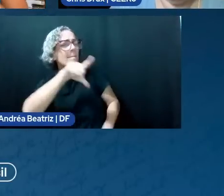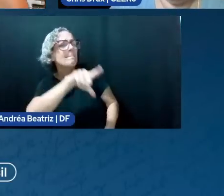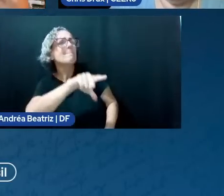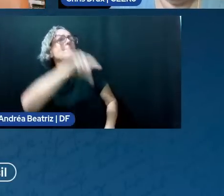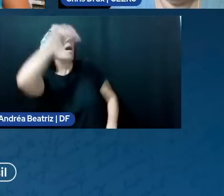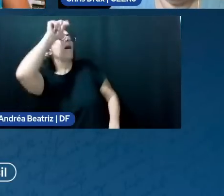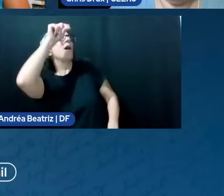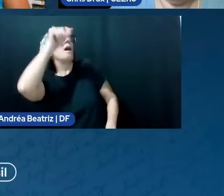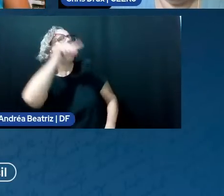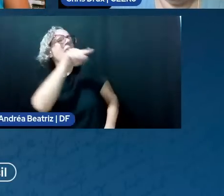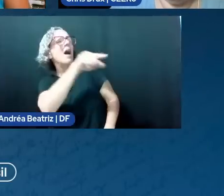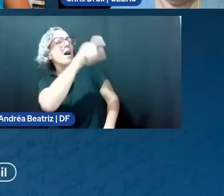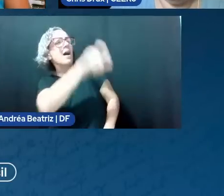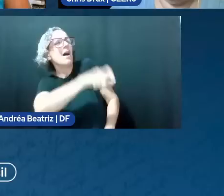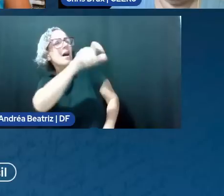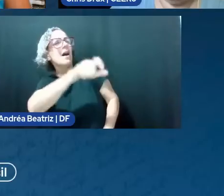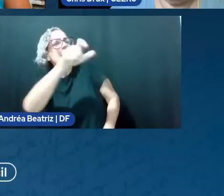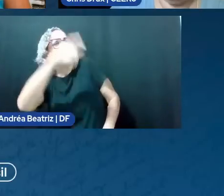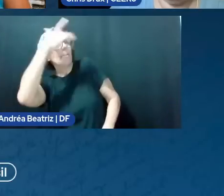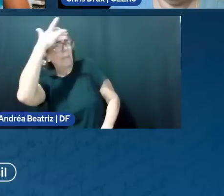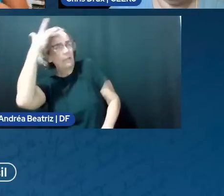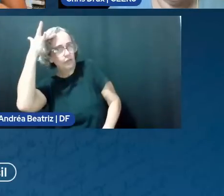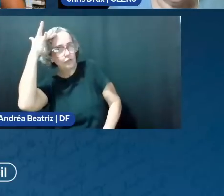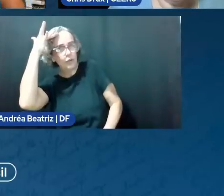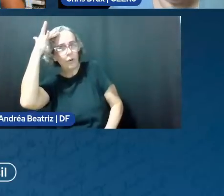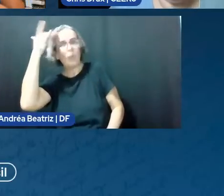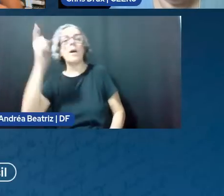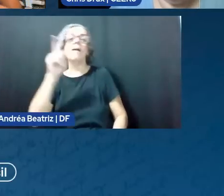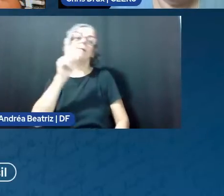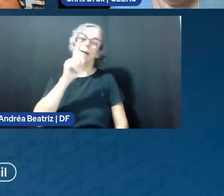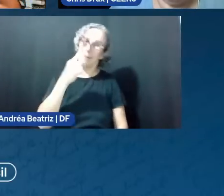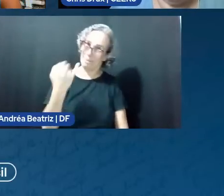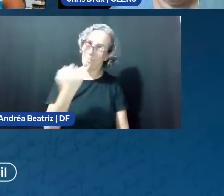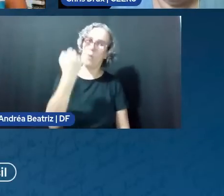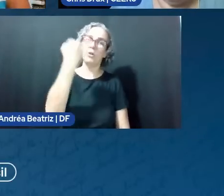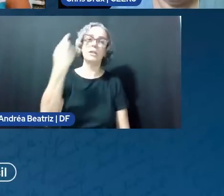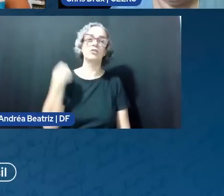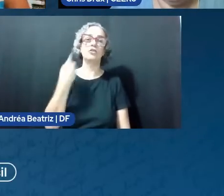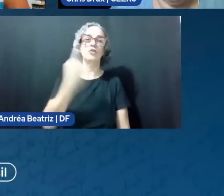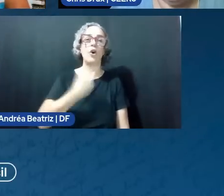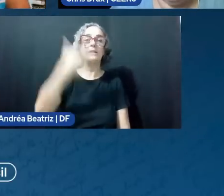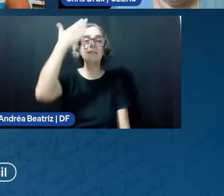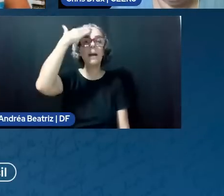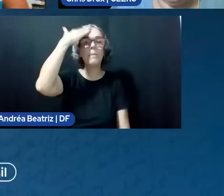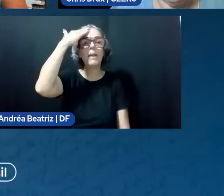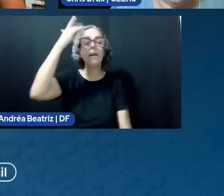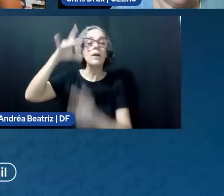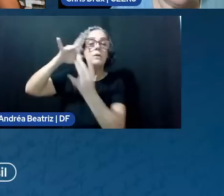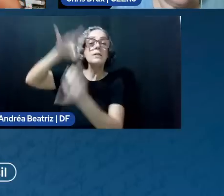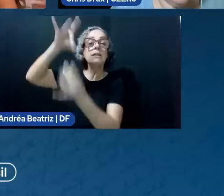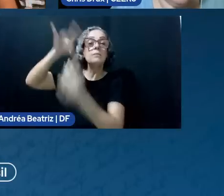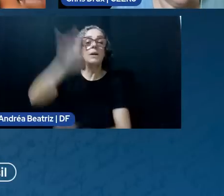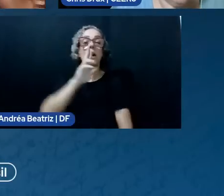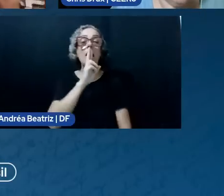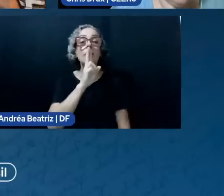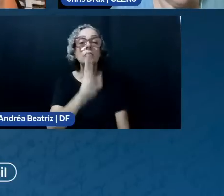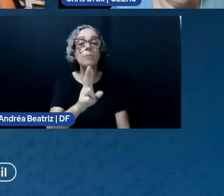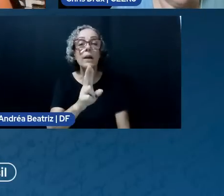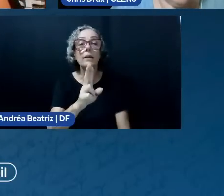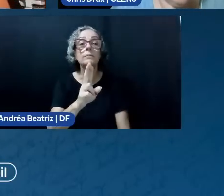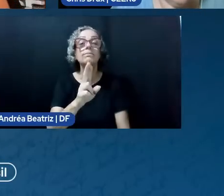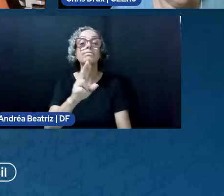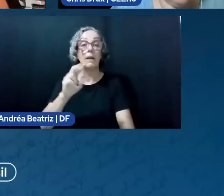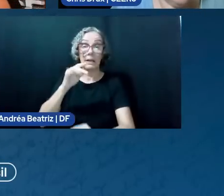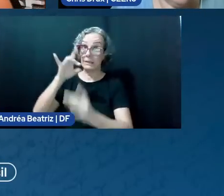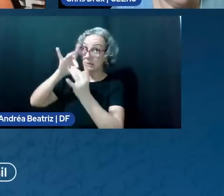preferências? E isso é muito importante sabermos. E os espíritos vão nos responder, os espíritos superiores.